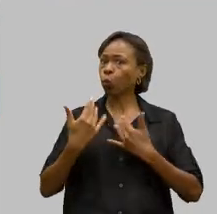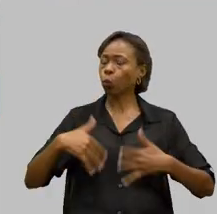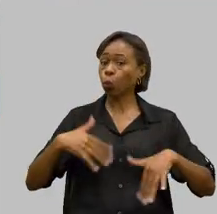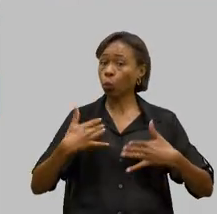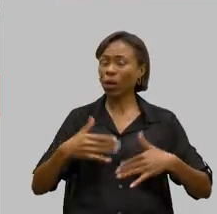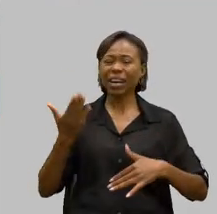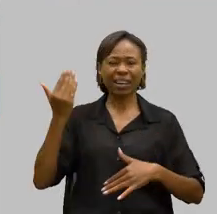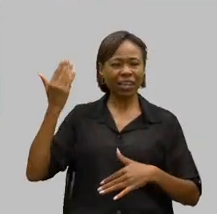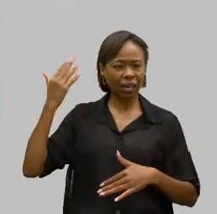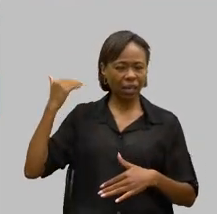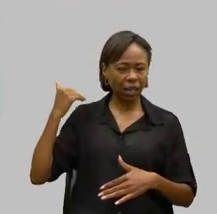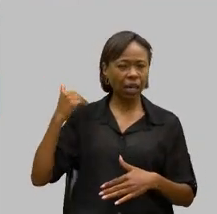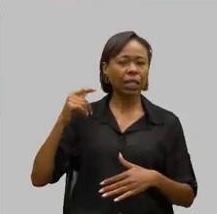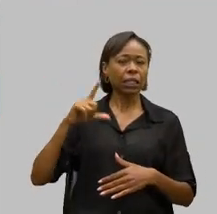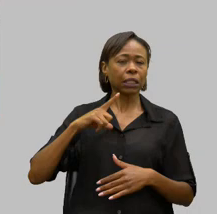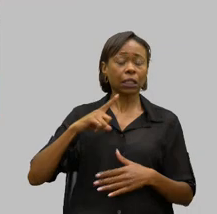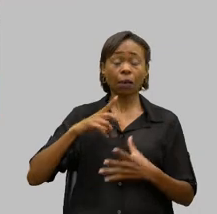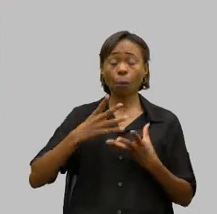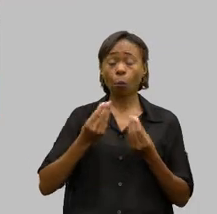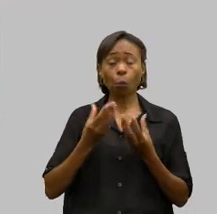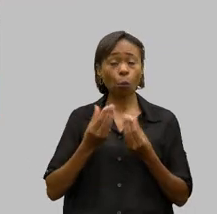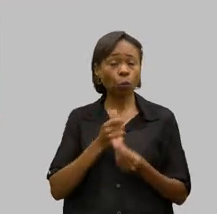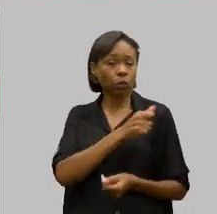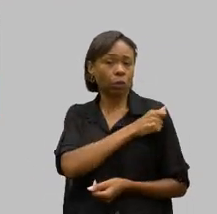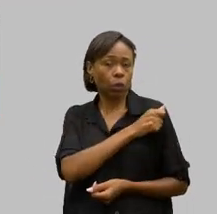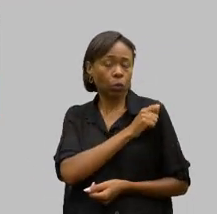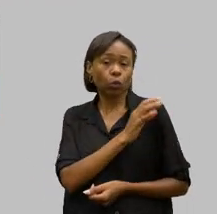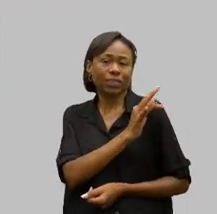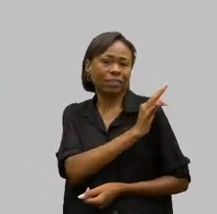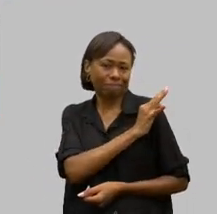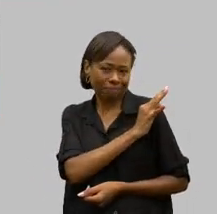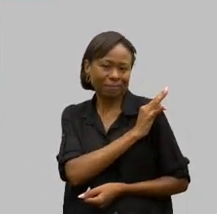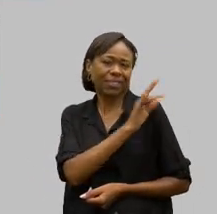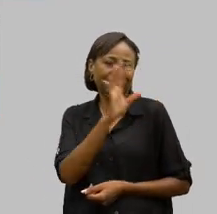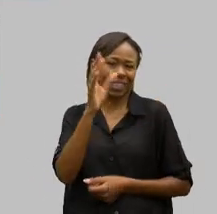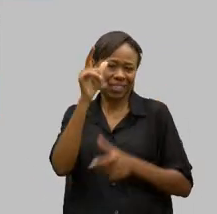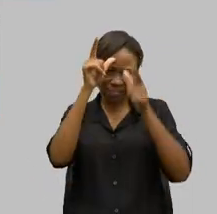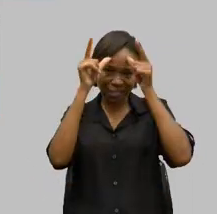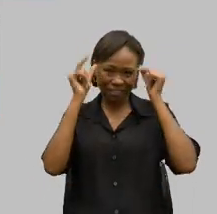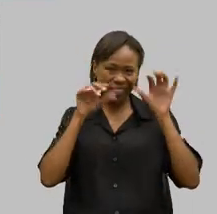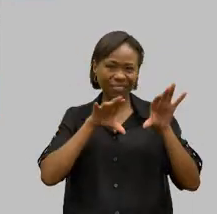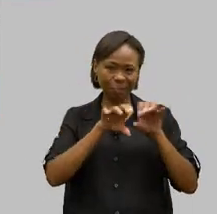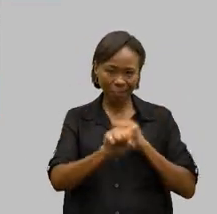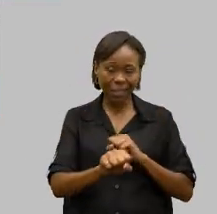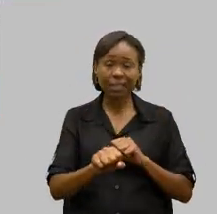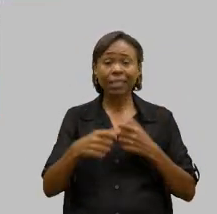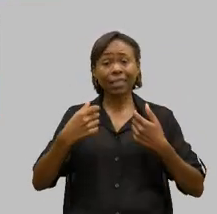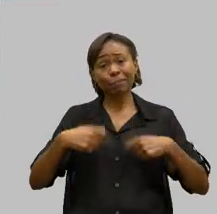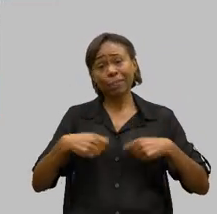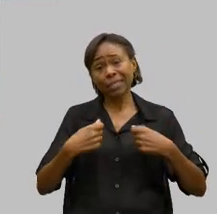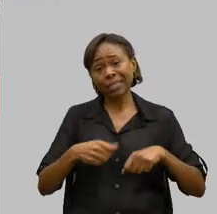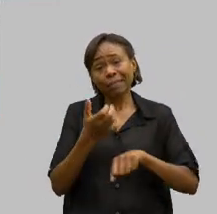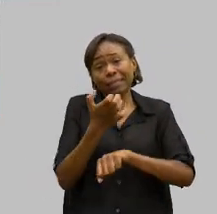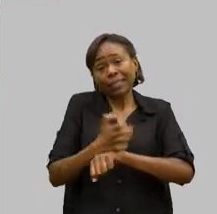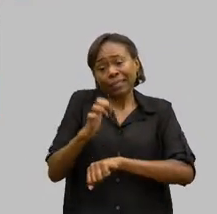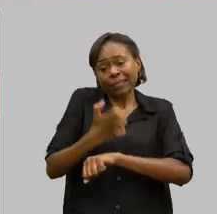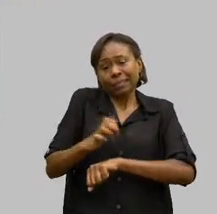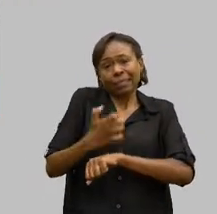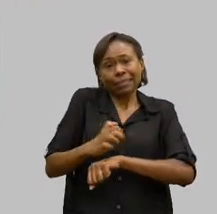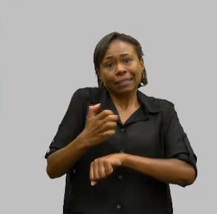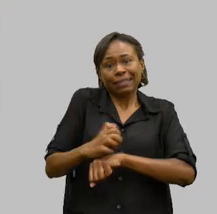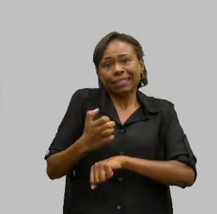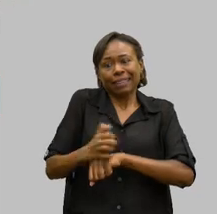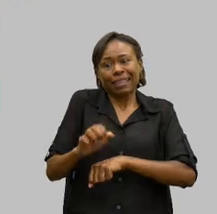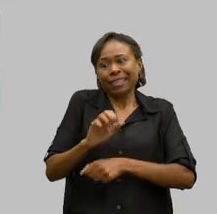muito grande de estudantes formados em técnico de enfermagem, nós precisávamos de conseguir muitos estágios na área da